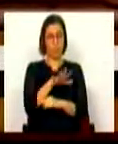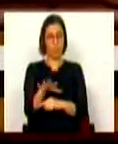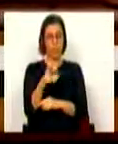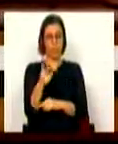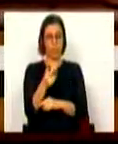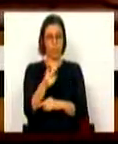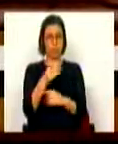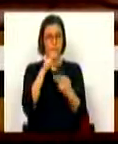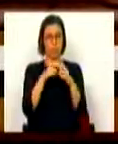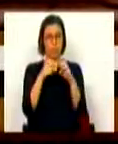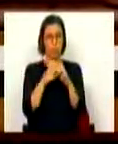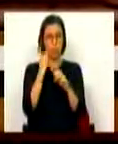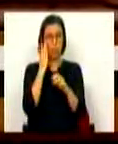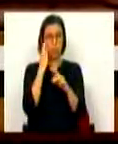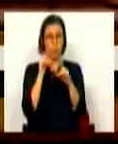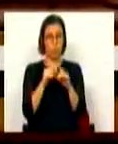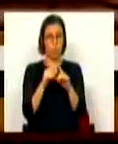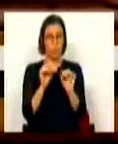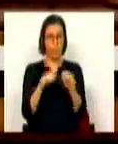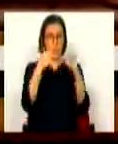dimensões, o dramatismo do número